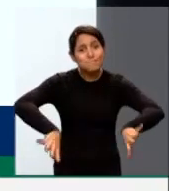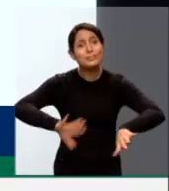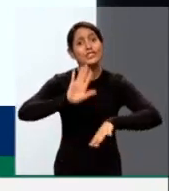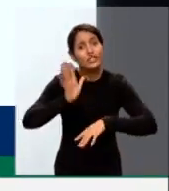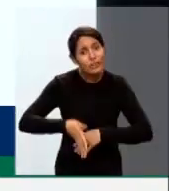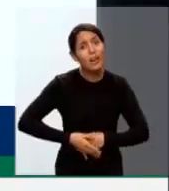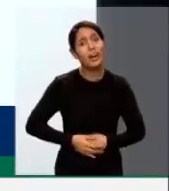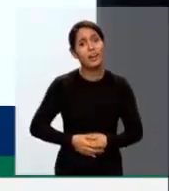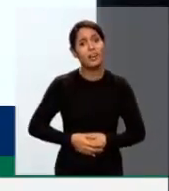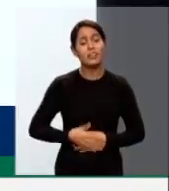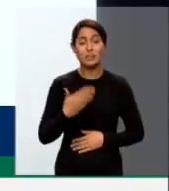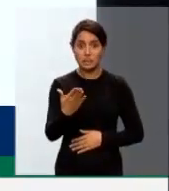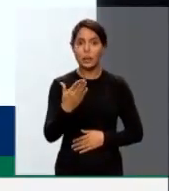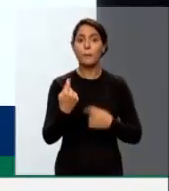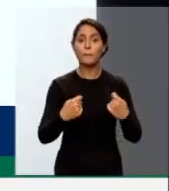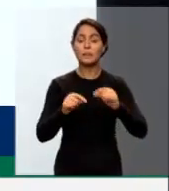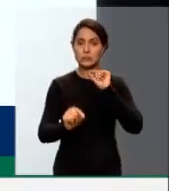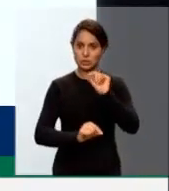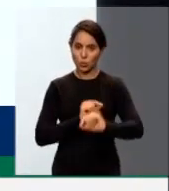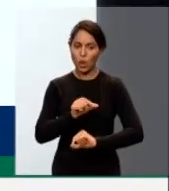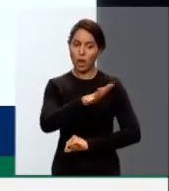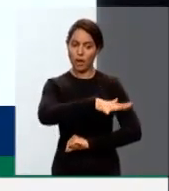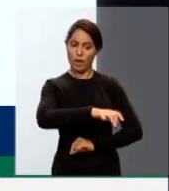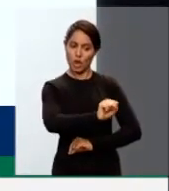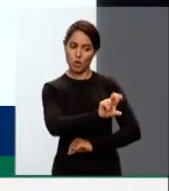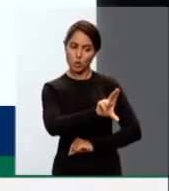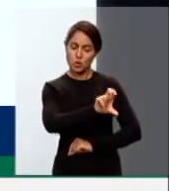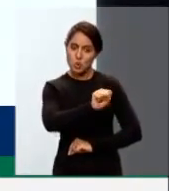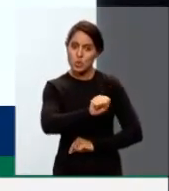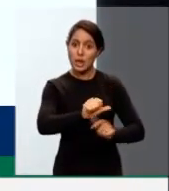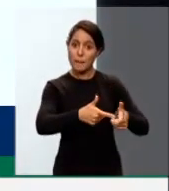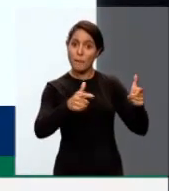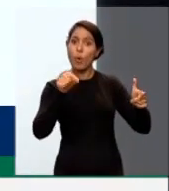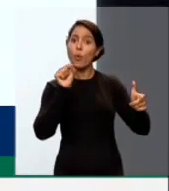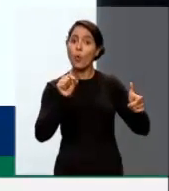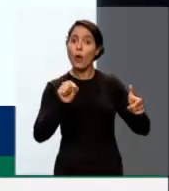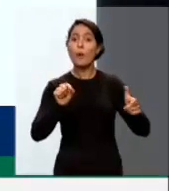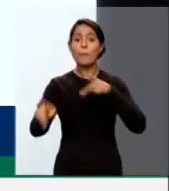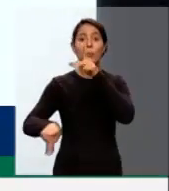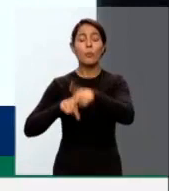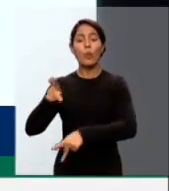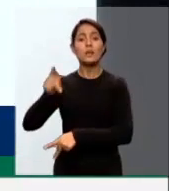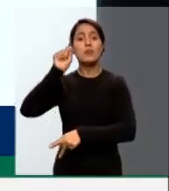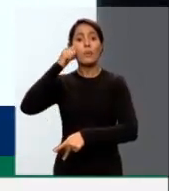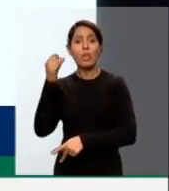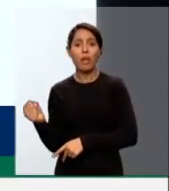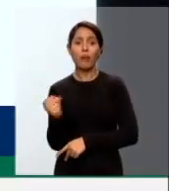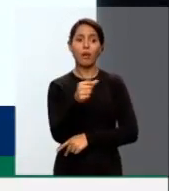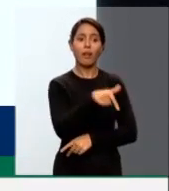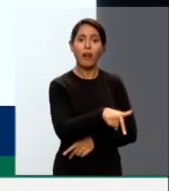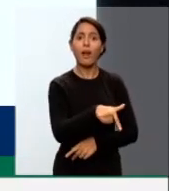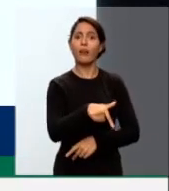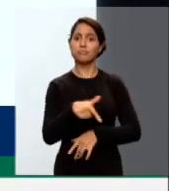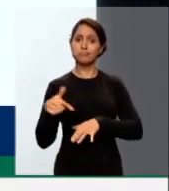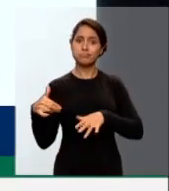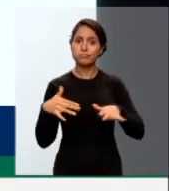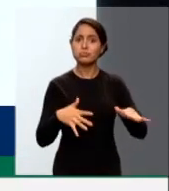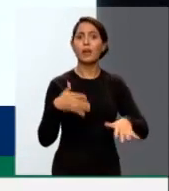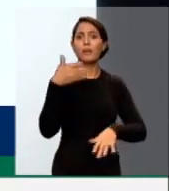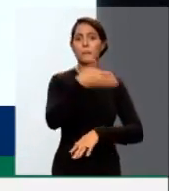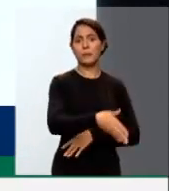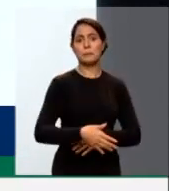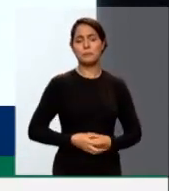dessa população que usa o SUS, que é também majoritariamente negra. Quando a gente desfinancia, a gente privatiza,